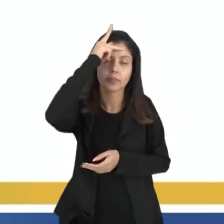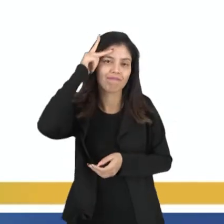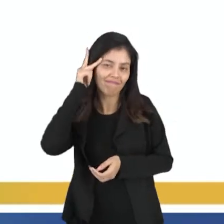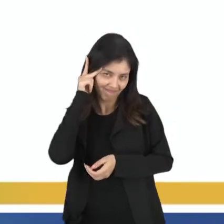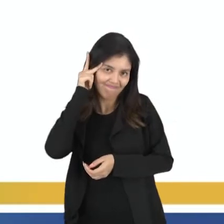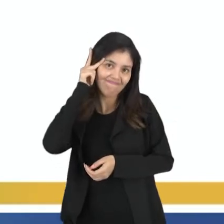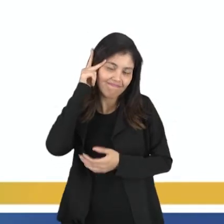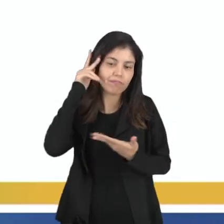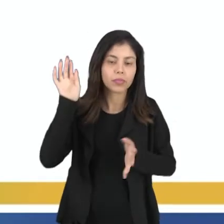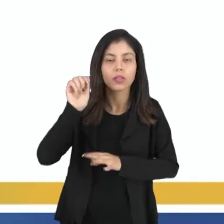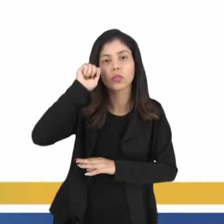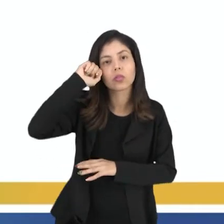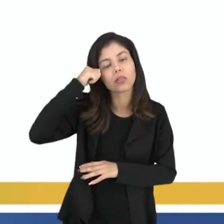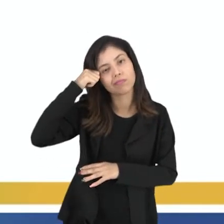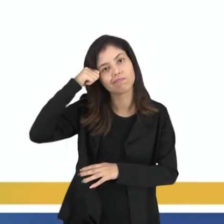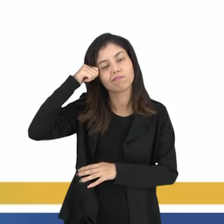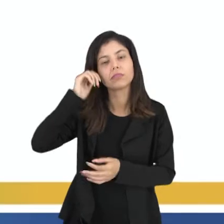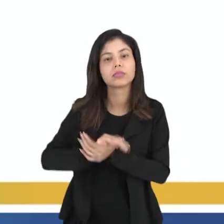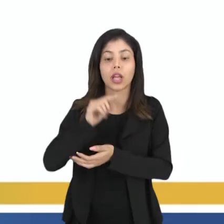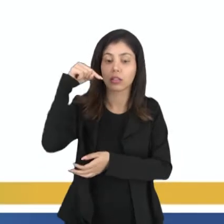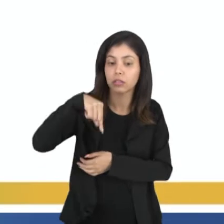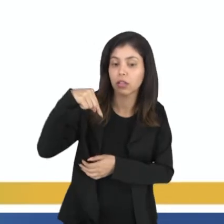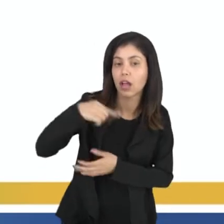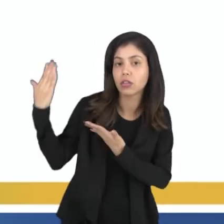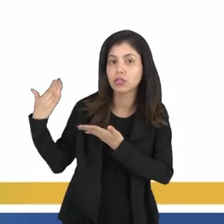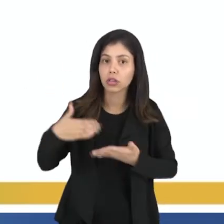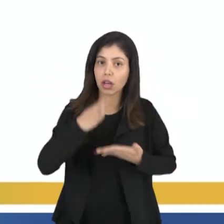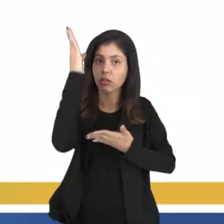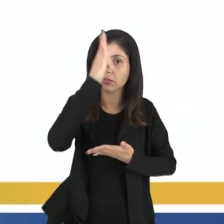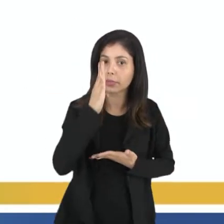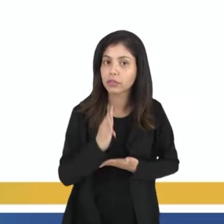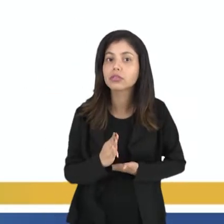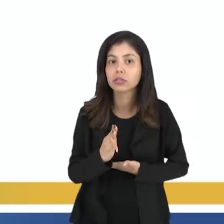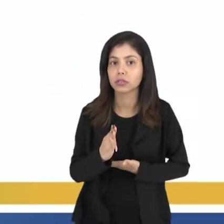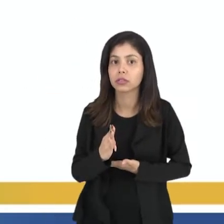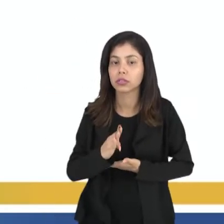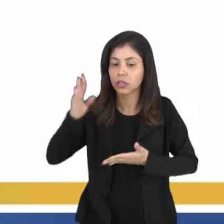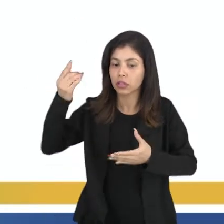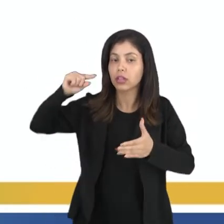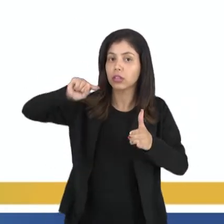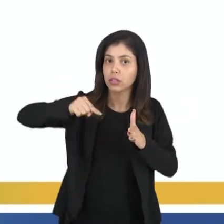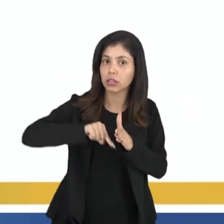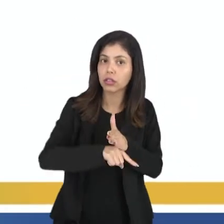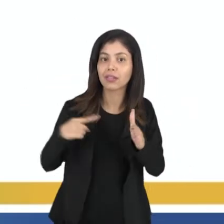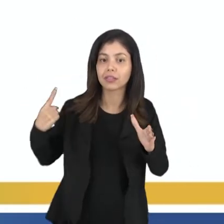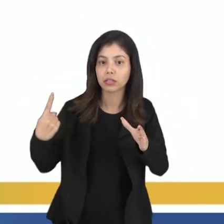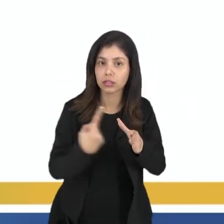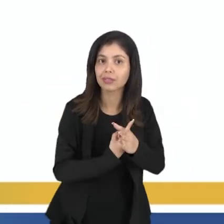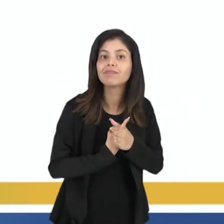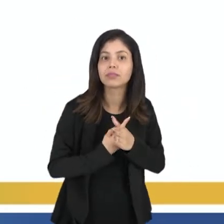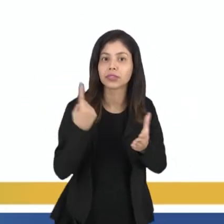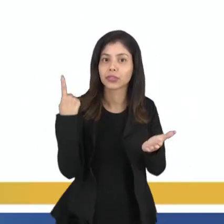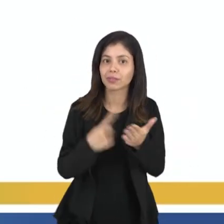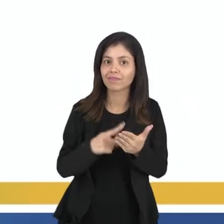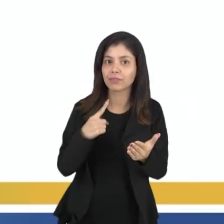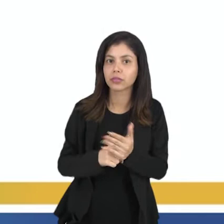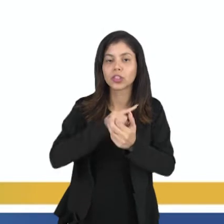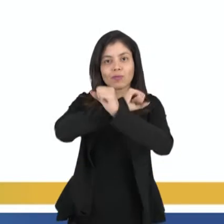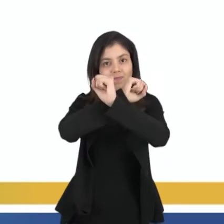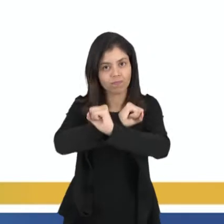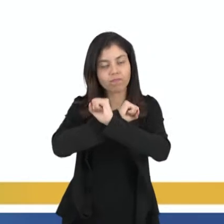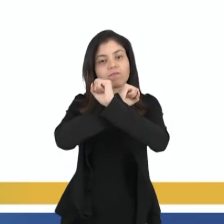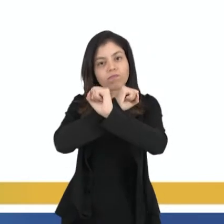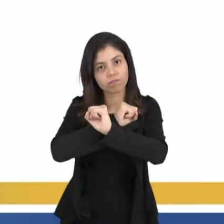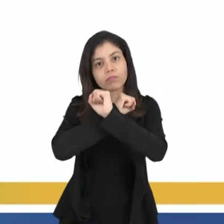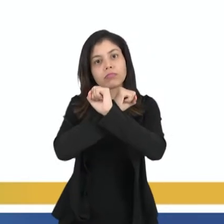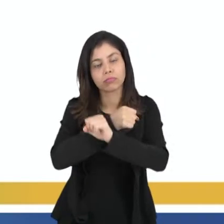pessoas negras, que aqui, quando chegaram, foram inseridas em uma condição de